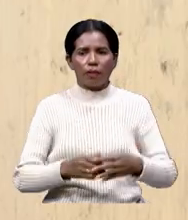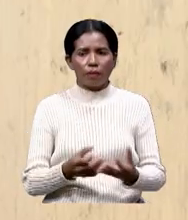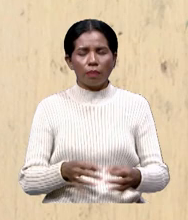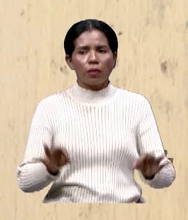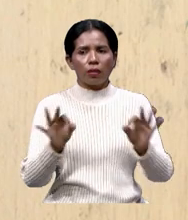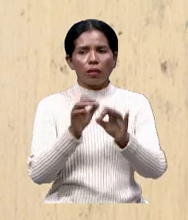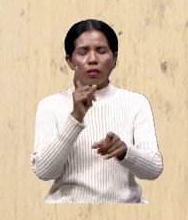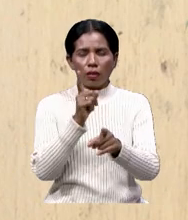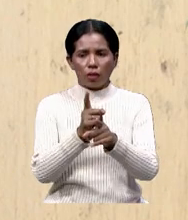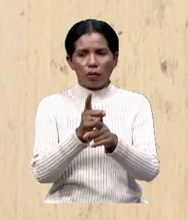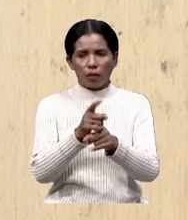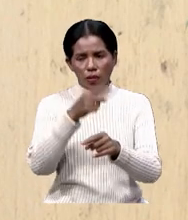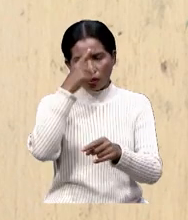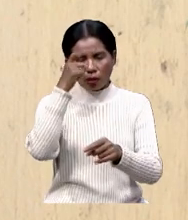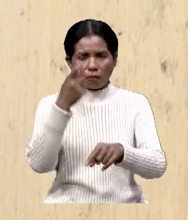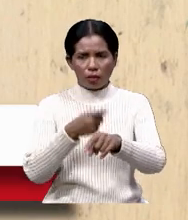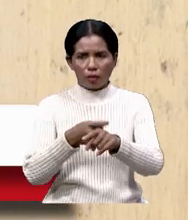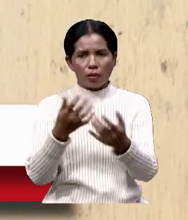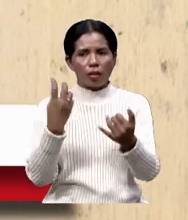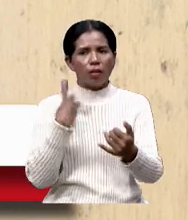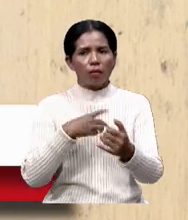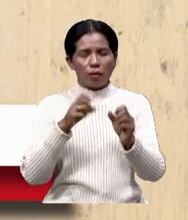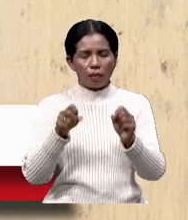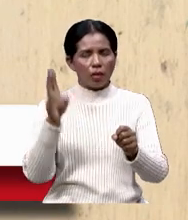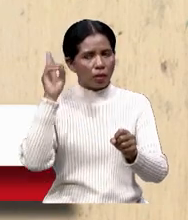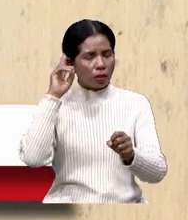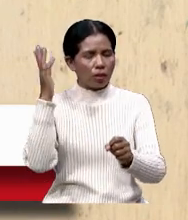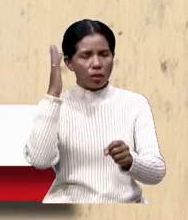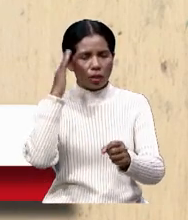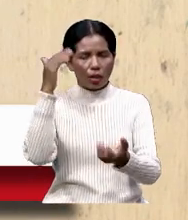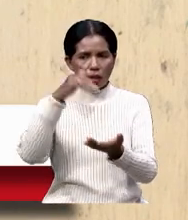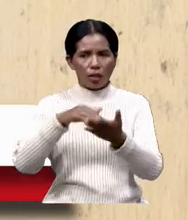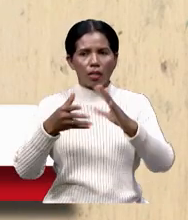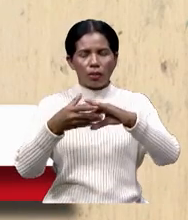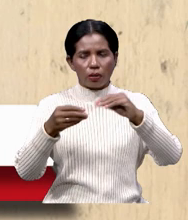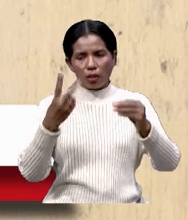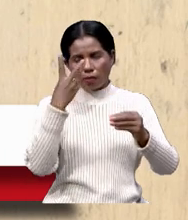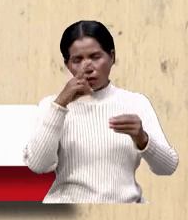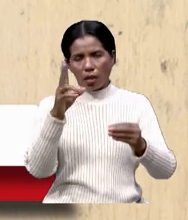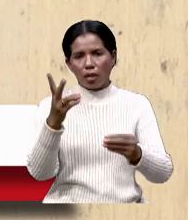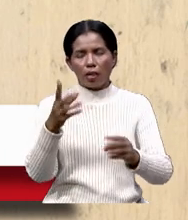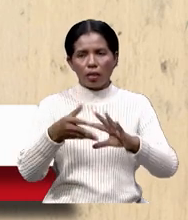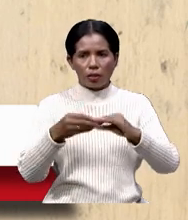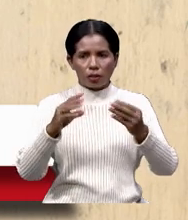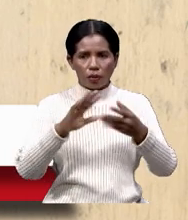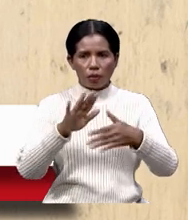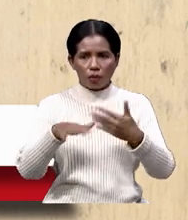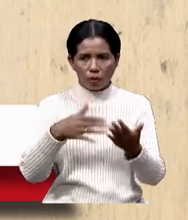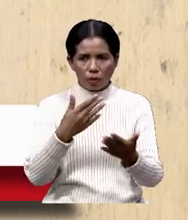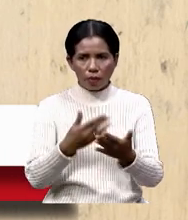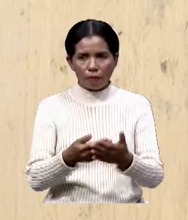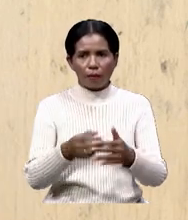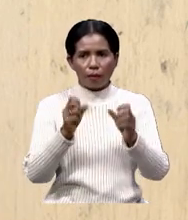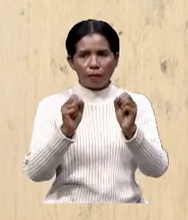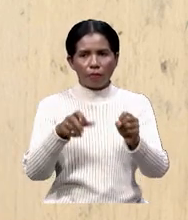tebes tamba iha momento idane, ame bele rona fila fali historia sira, ame bele hare fila fali historia sira, bele